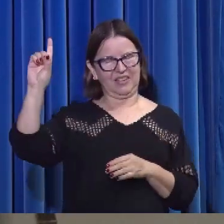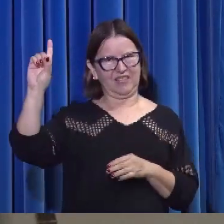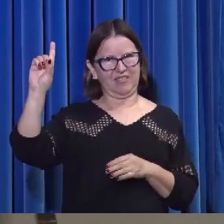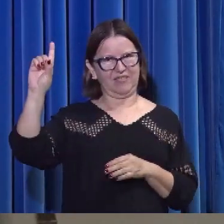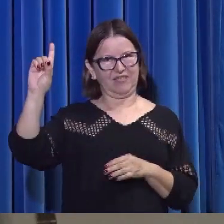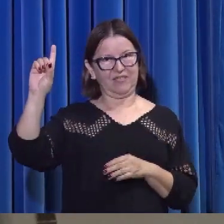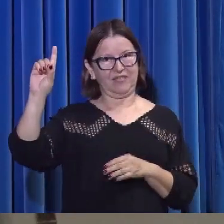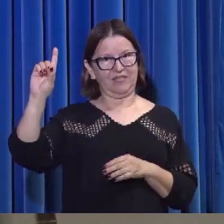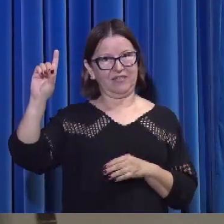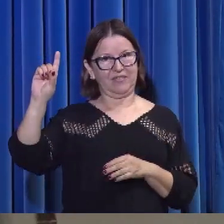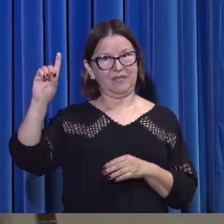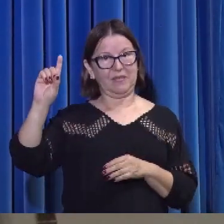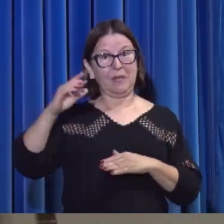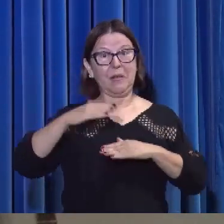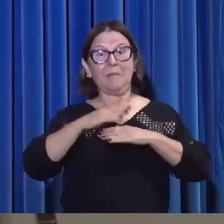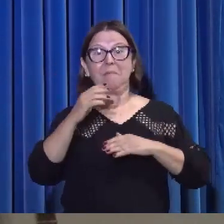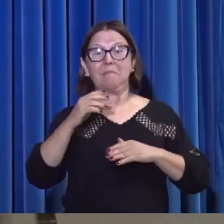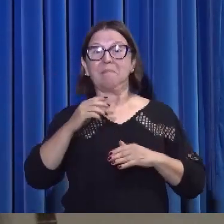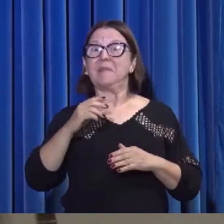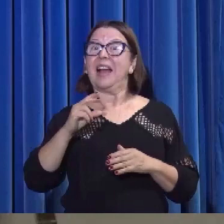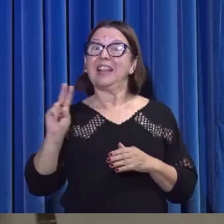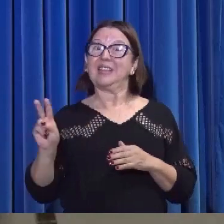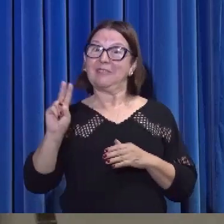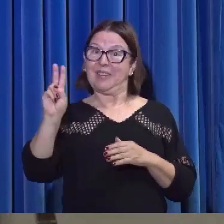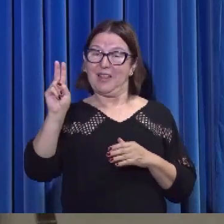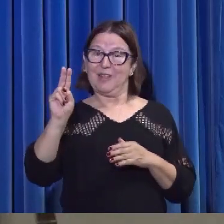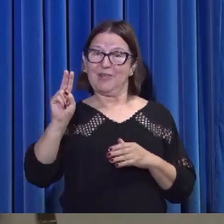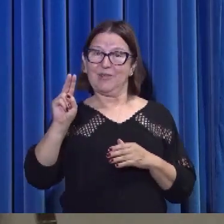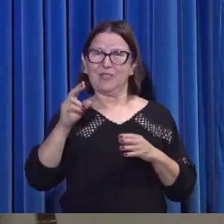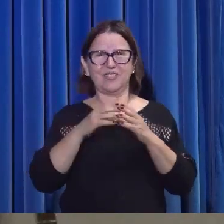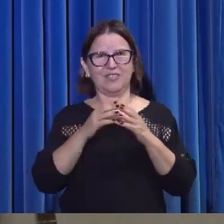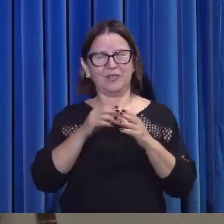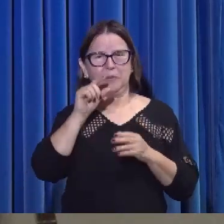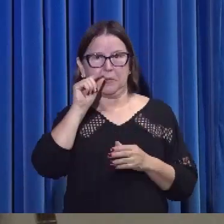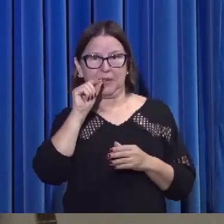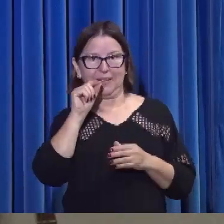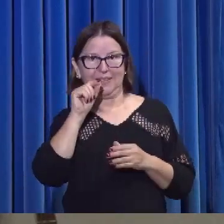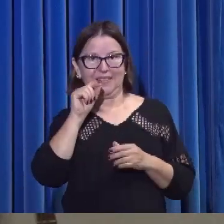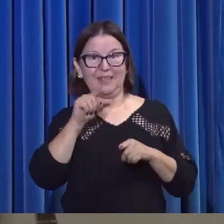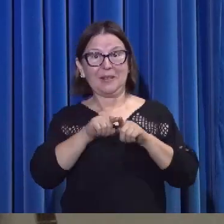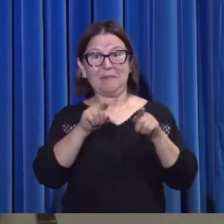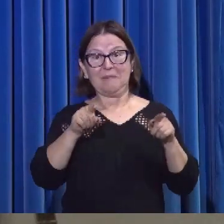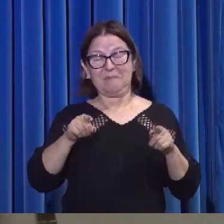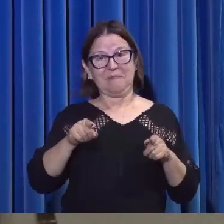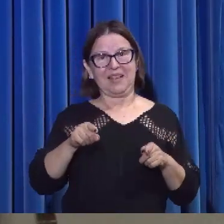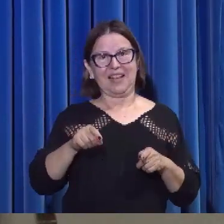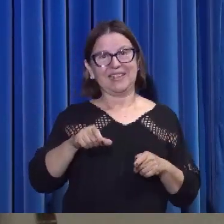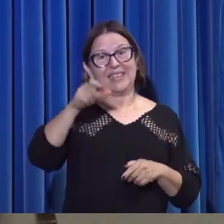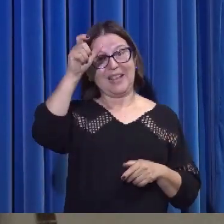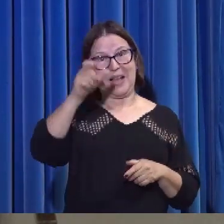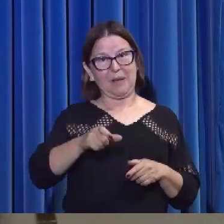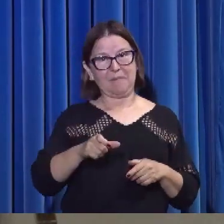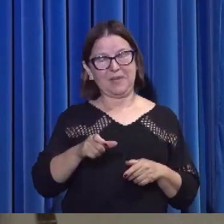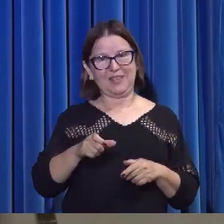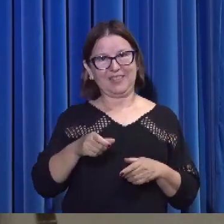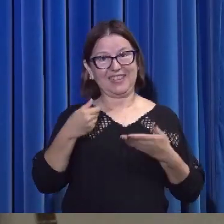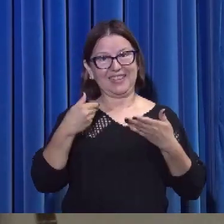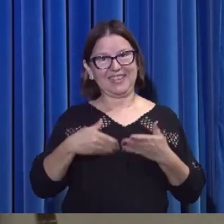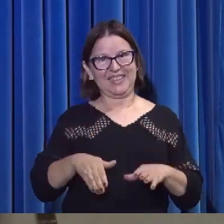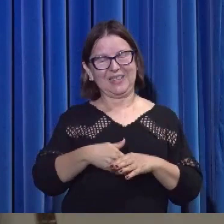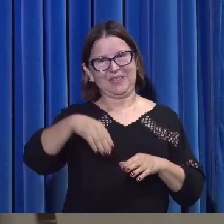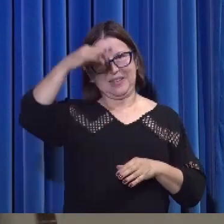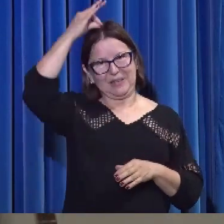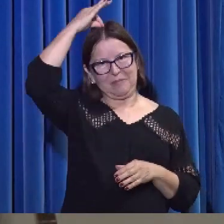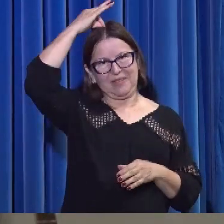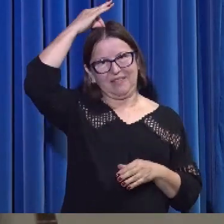vale mais do que muitos pardais. O homem regenerado, porém, tendo nascido do alto, tem um valor